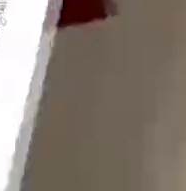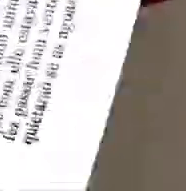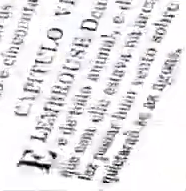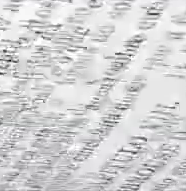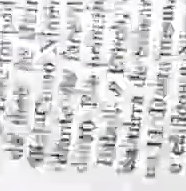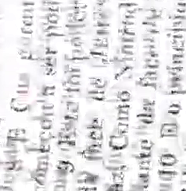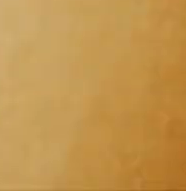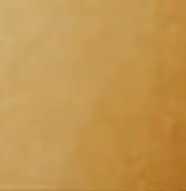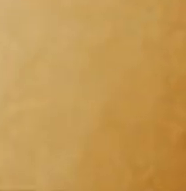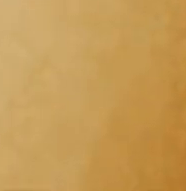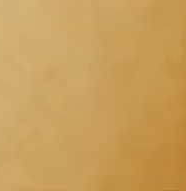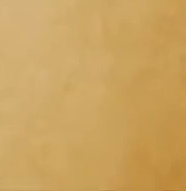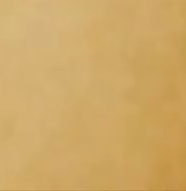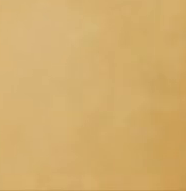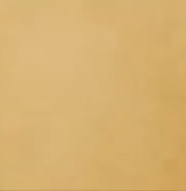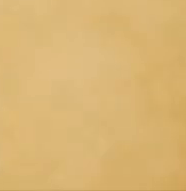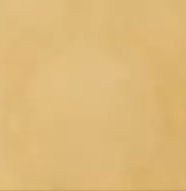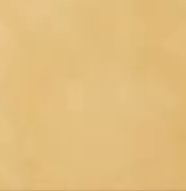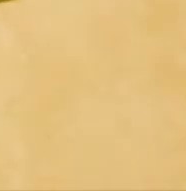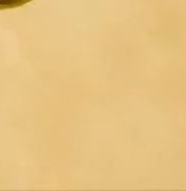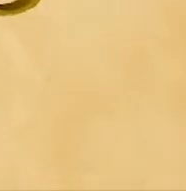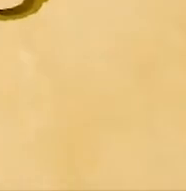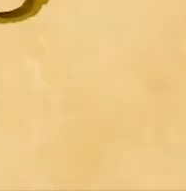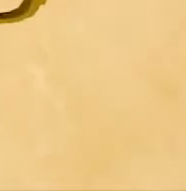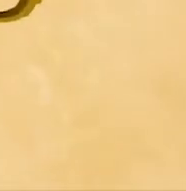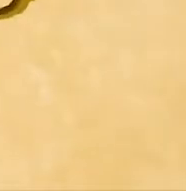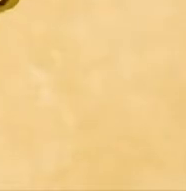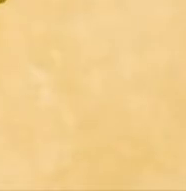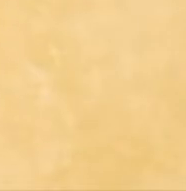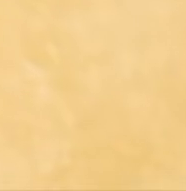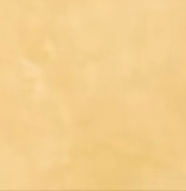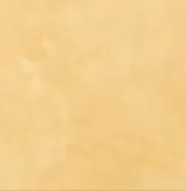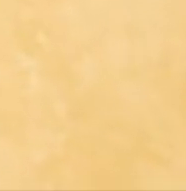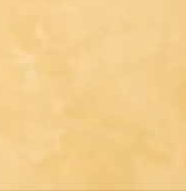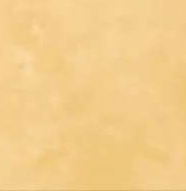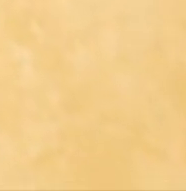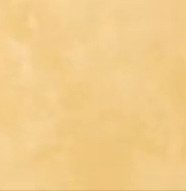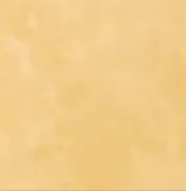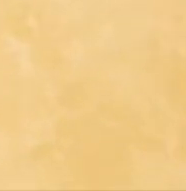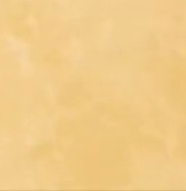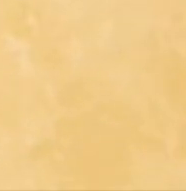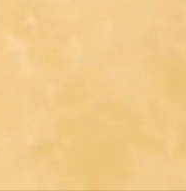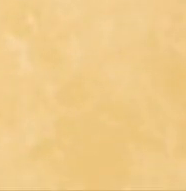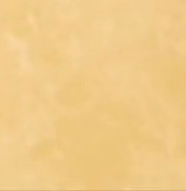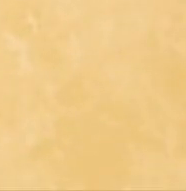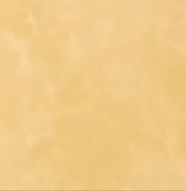TV Web Manaim apresenta Conversas Bíblicas.